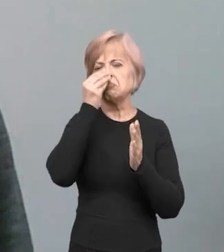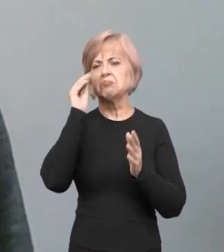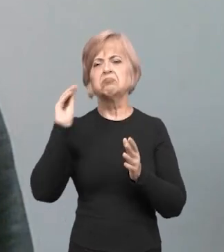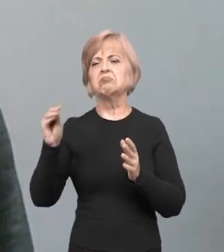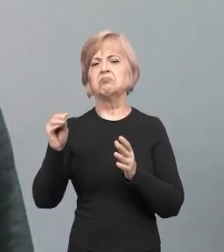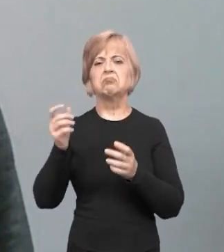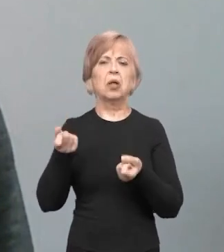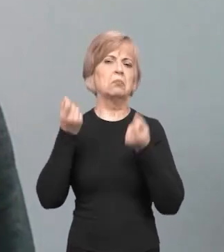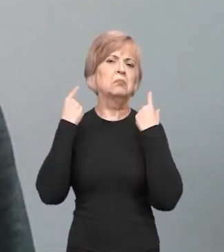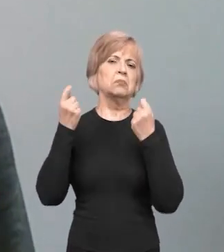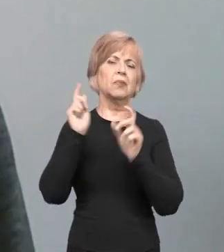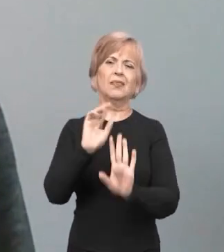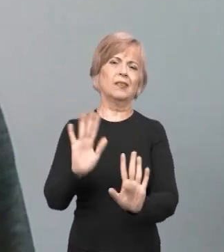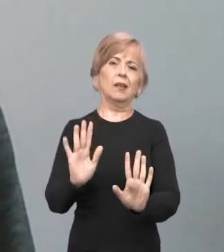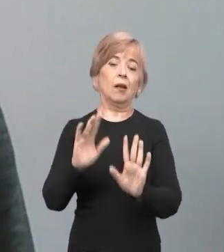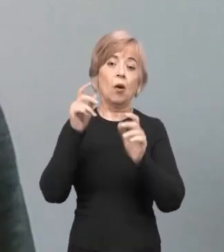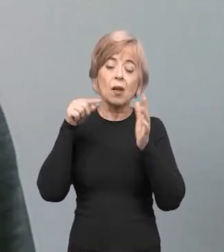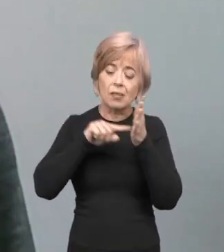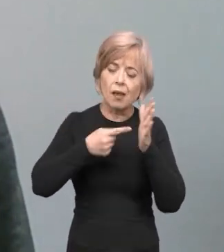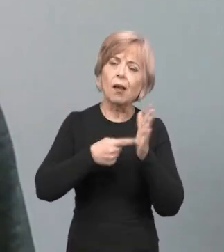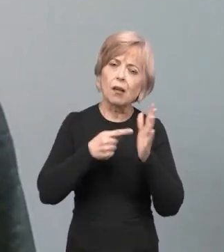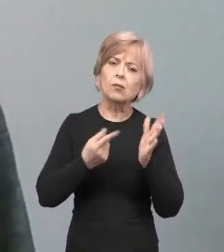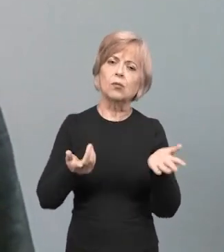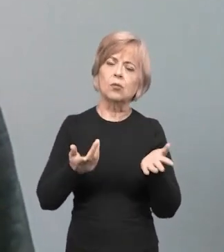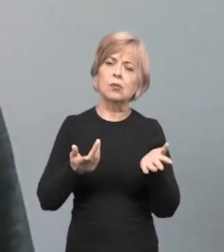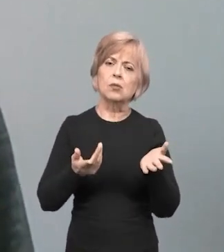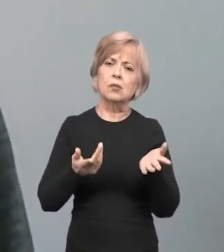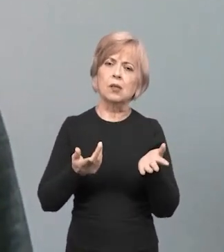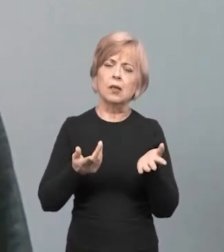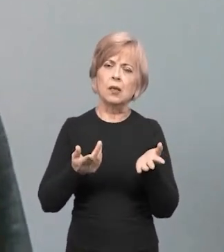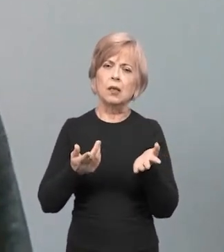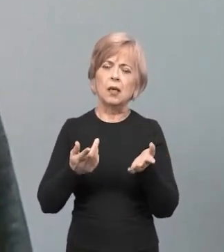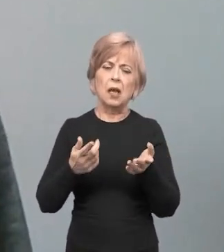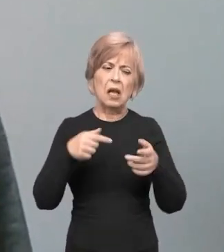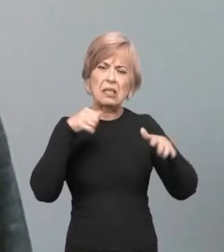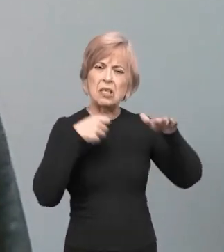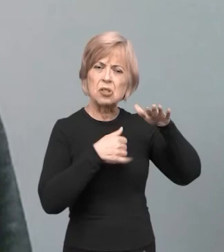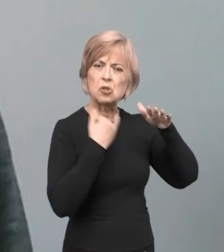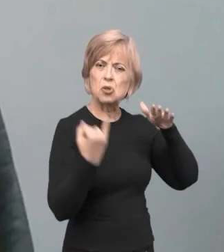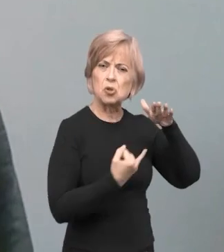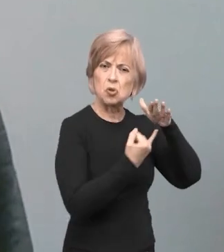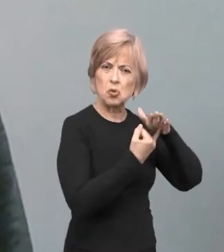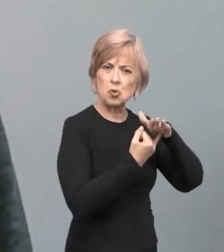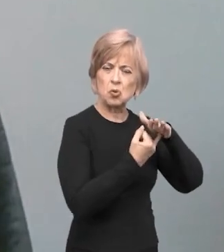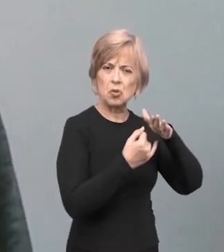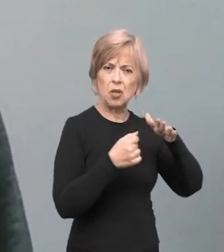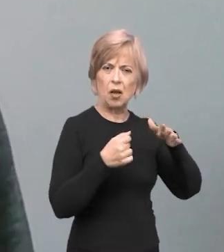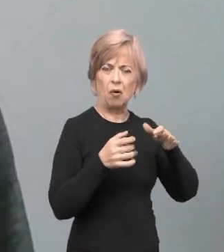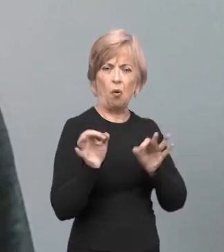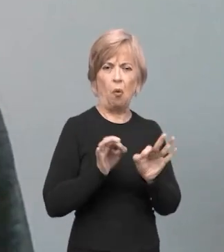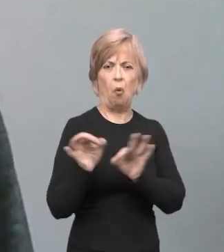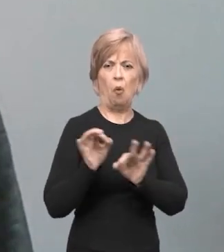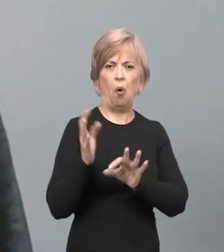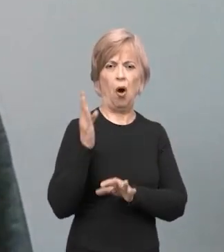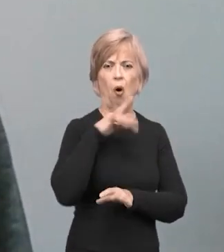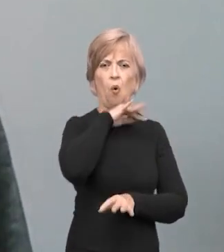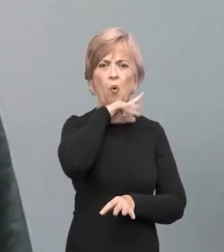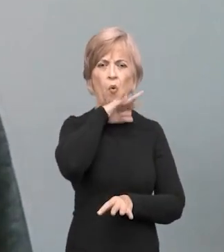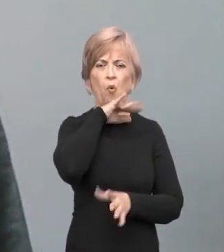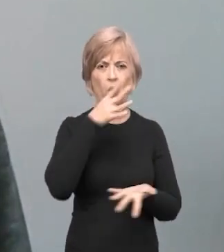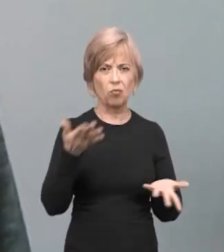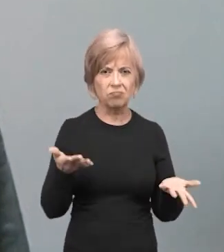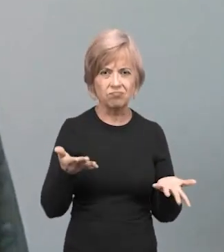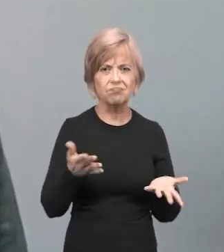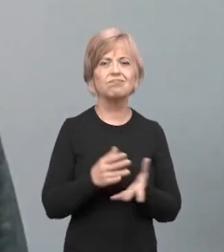violência contra a pessoa idosa, não deixem de denunciar a má prestação do serviço relacionado às instituições de